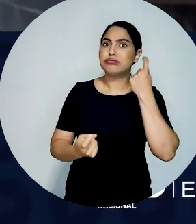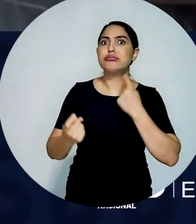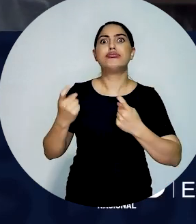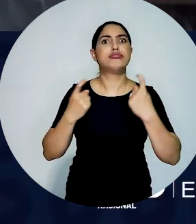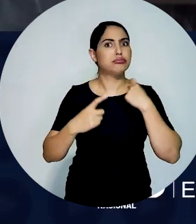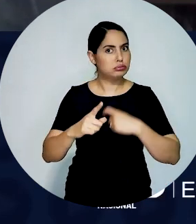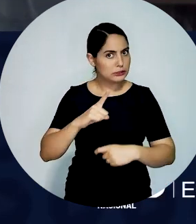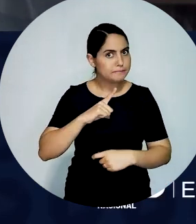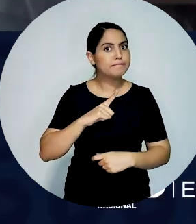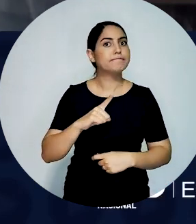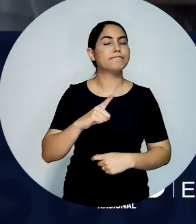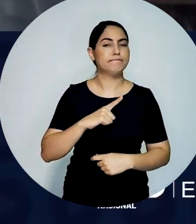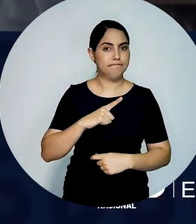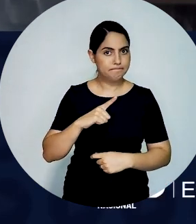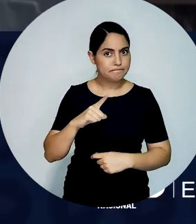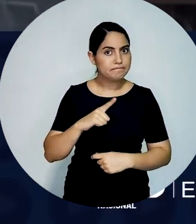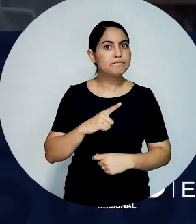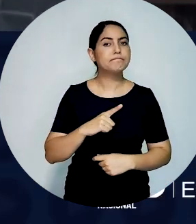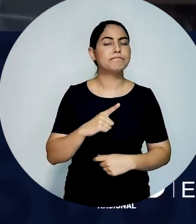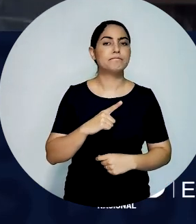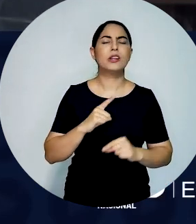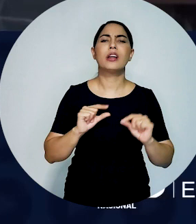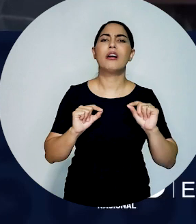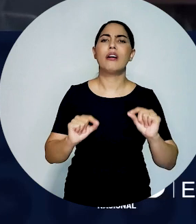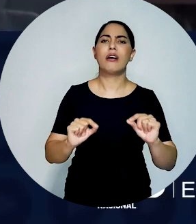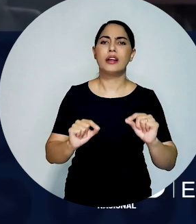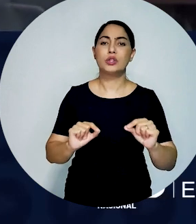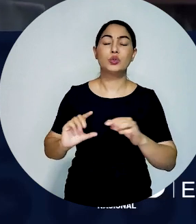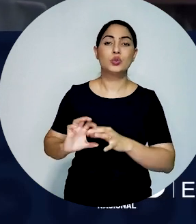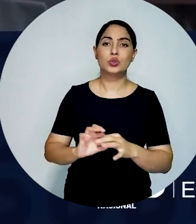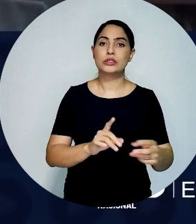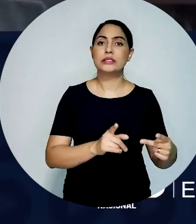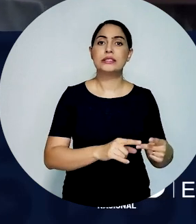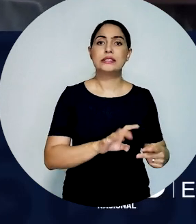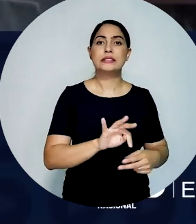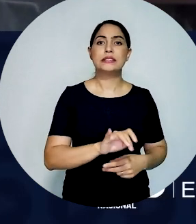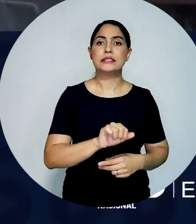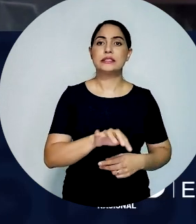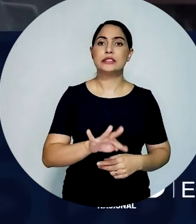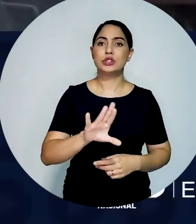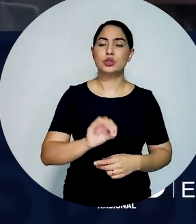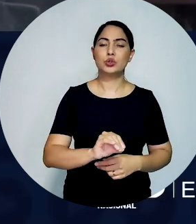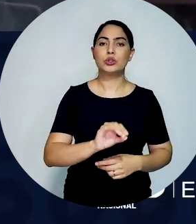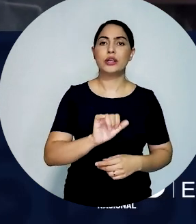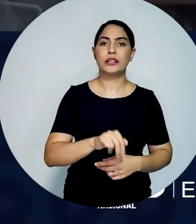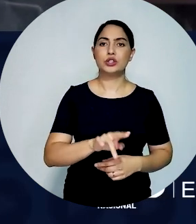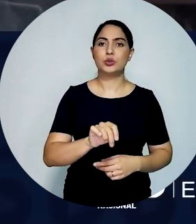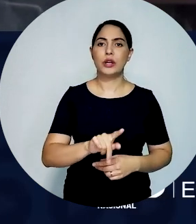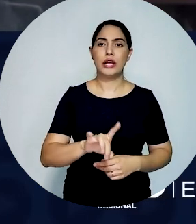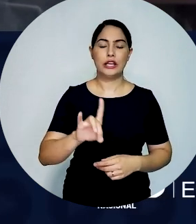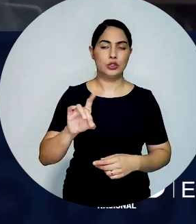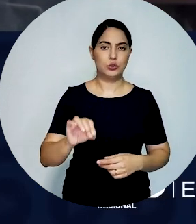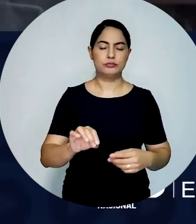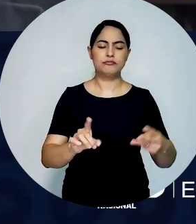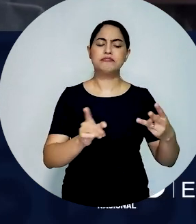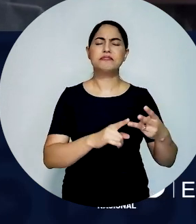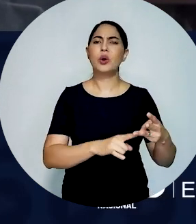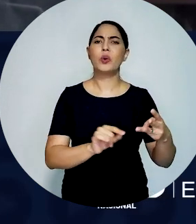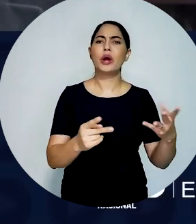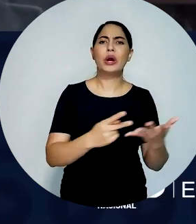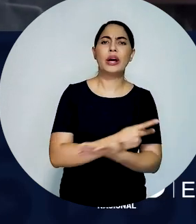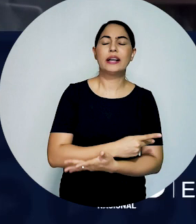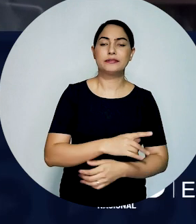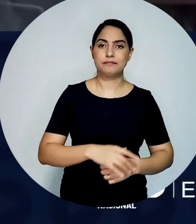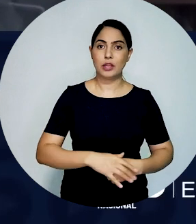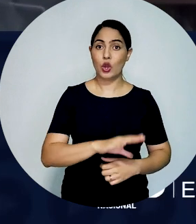em que, e que nos preocupa muito, a questão do trânsito julgado mesmo. Então, a